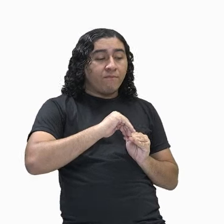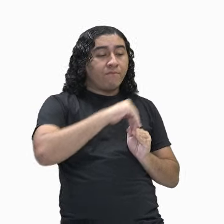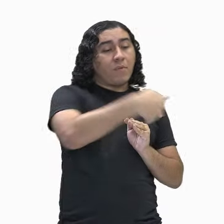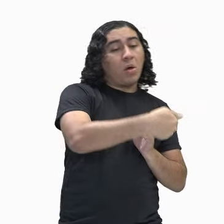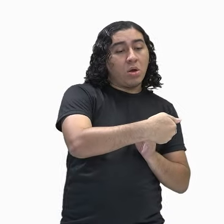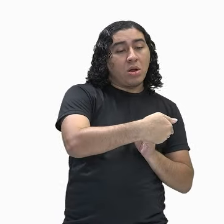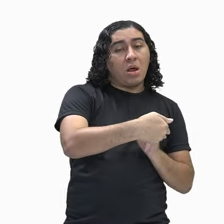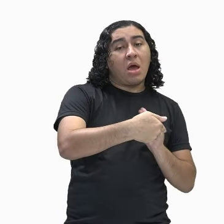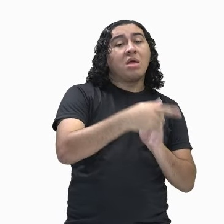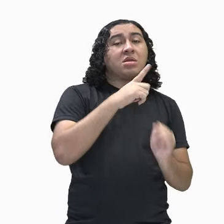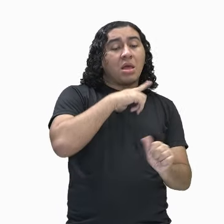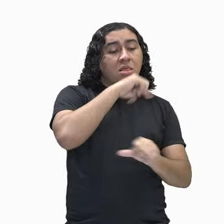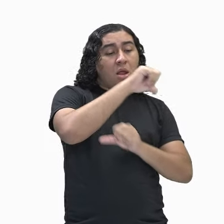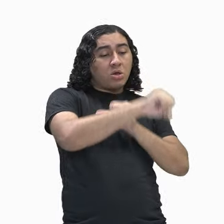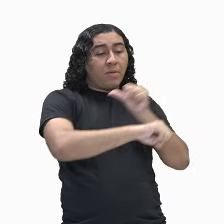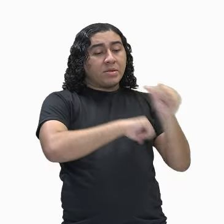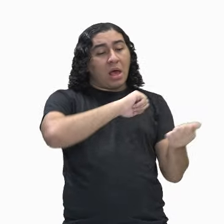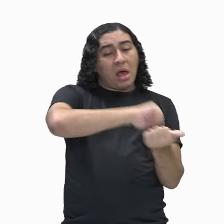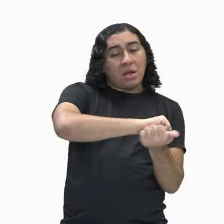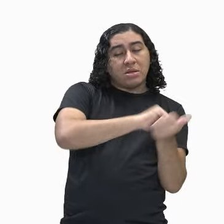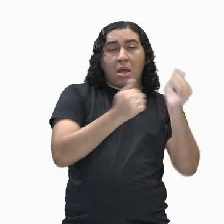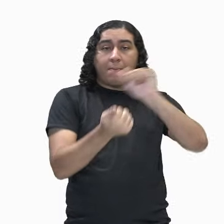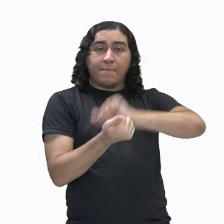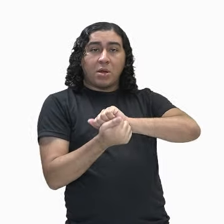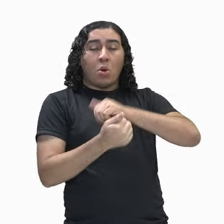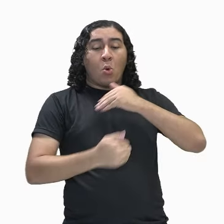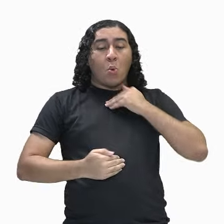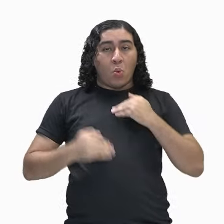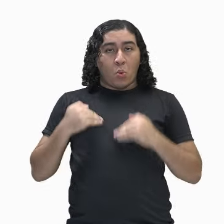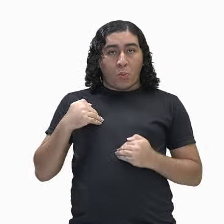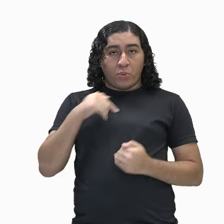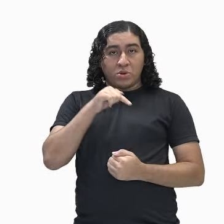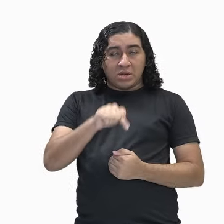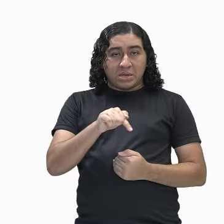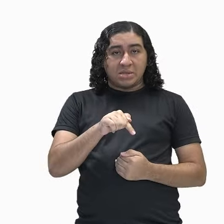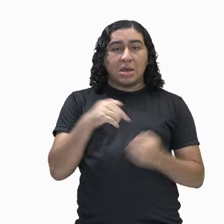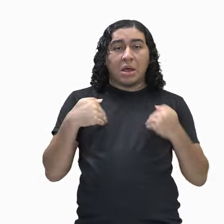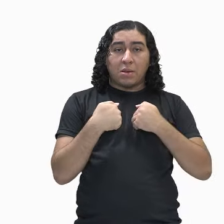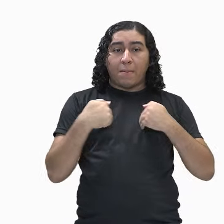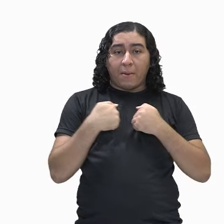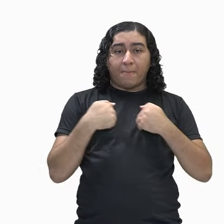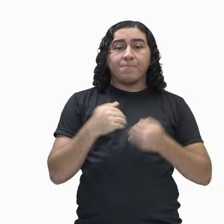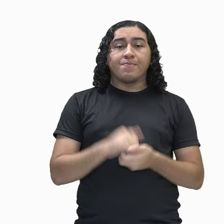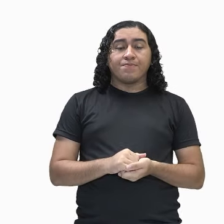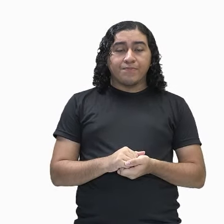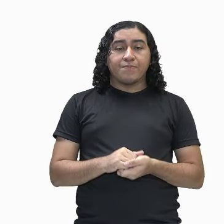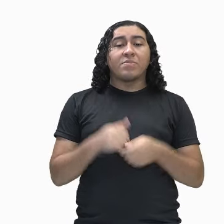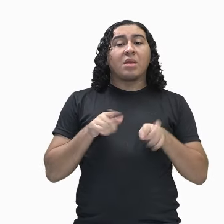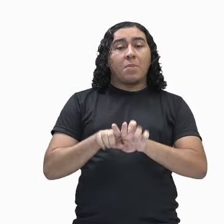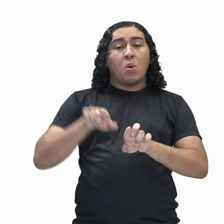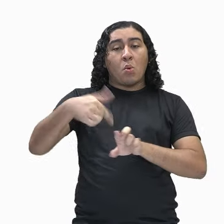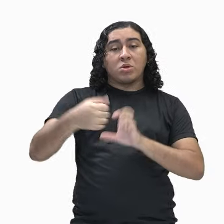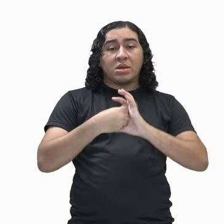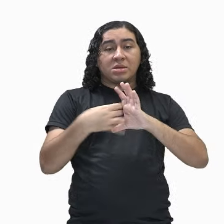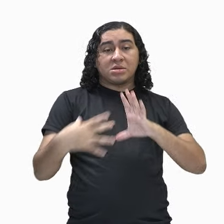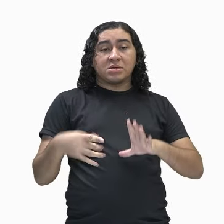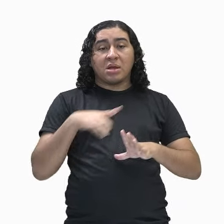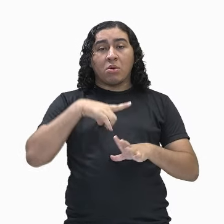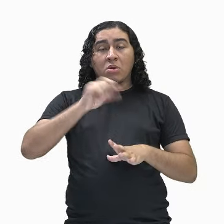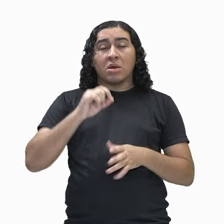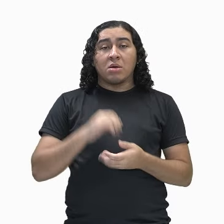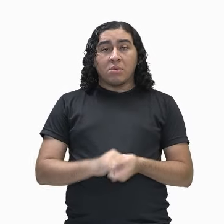ali modificar a temperatura corporal dessas espécies, né? Uma outra característica é que eles apresentam a